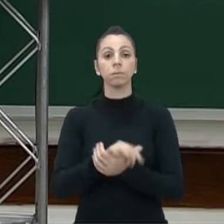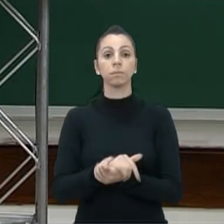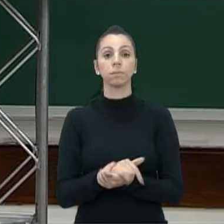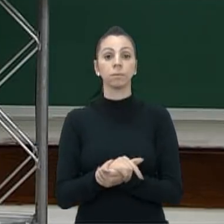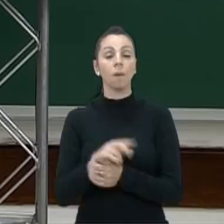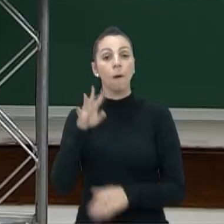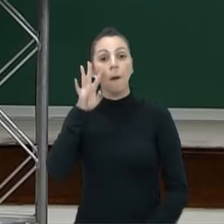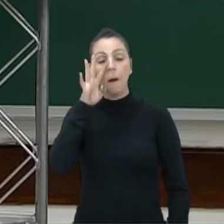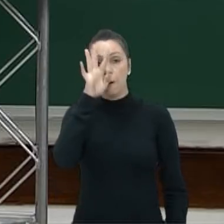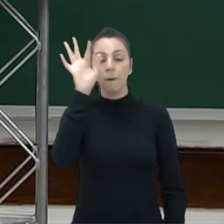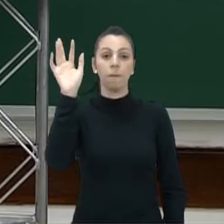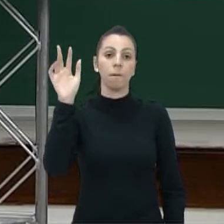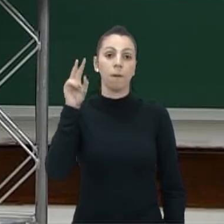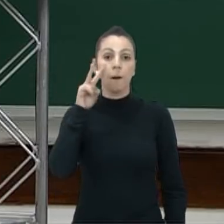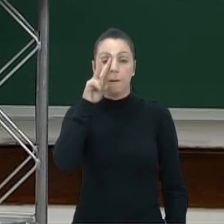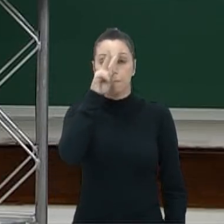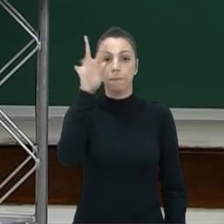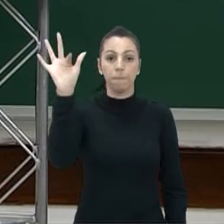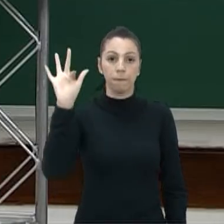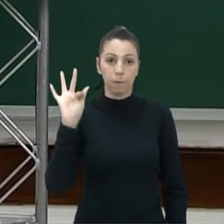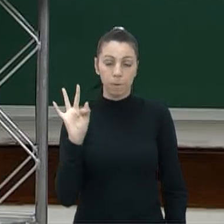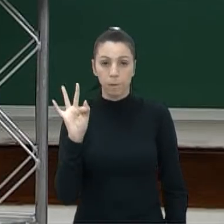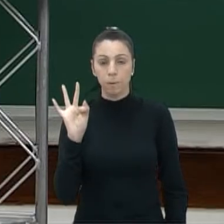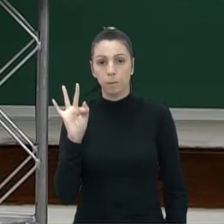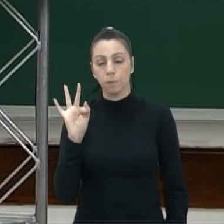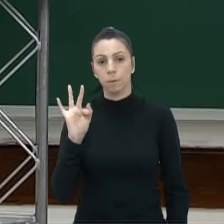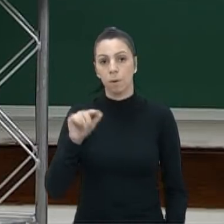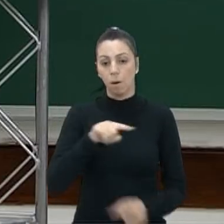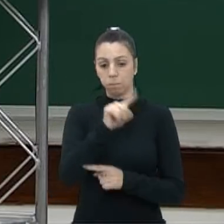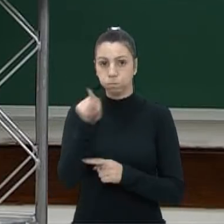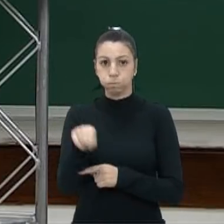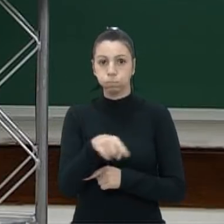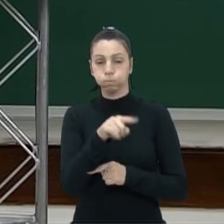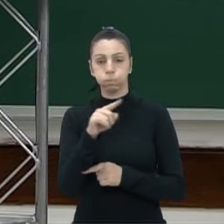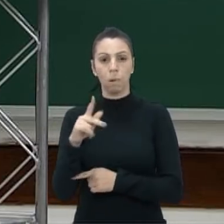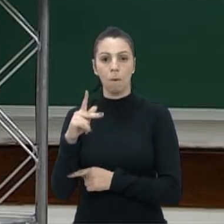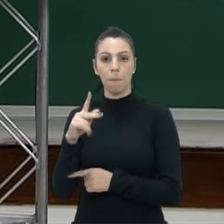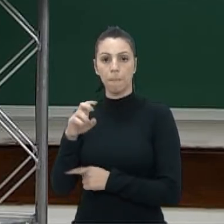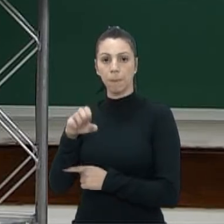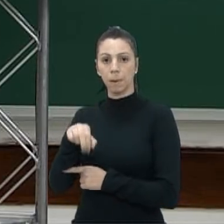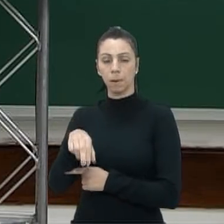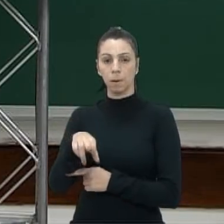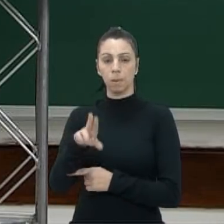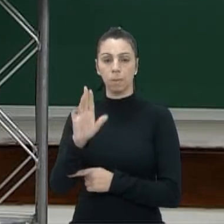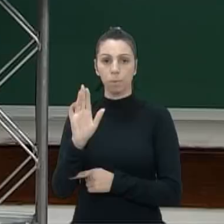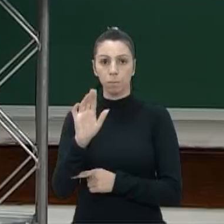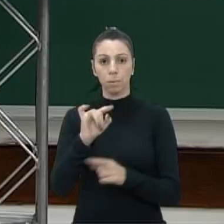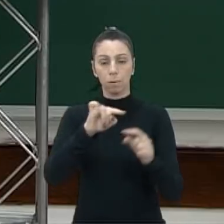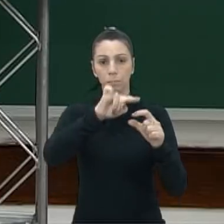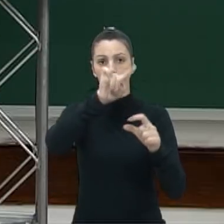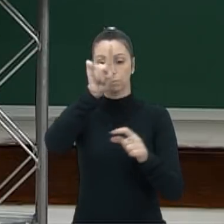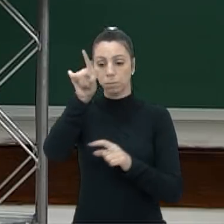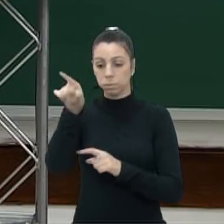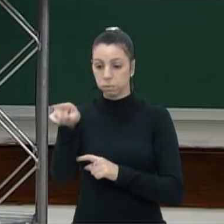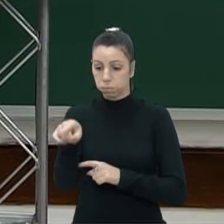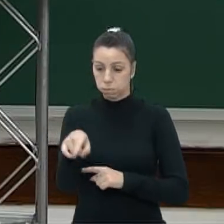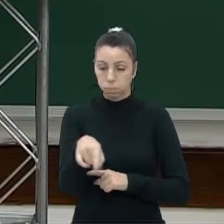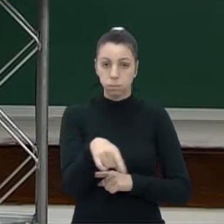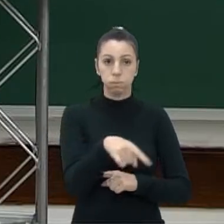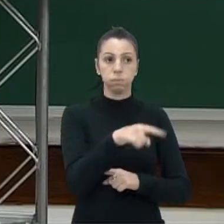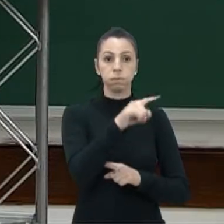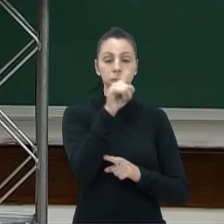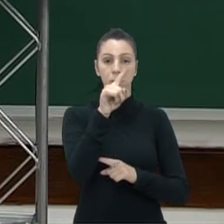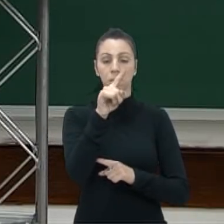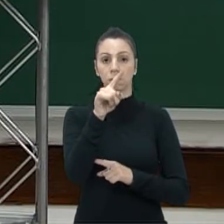Né? A força de a tração pelos pneus, tudo mais, faz com que você tenha essa curva, né?